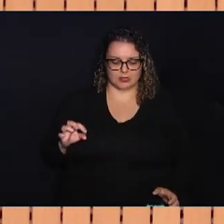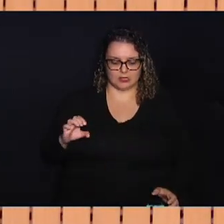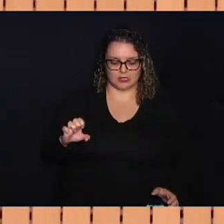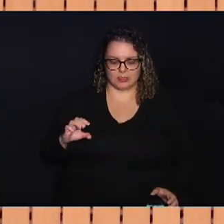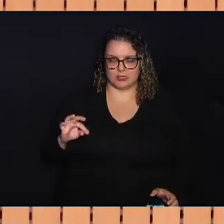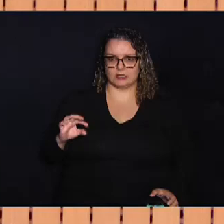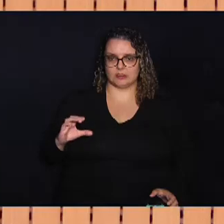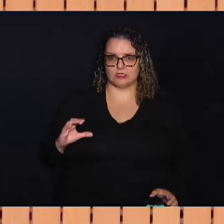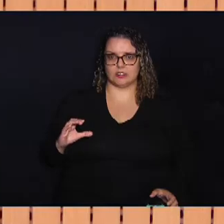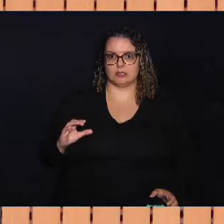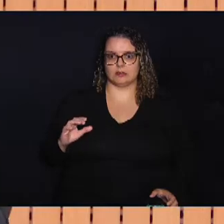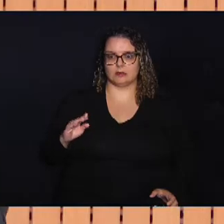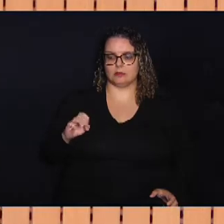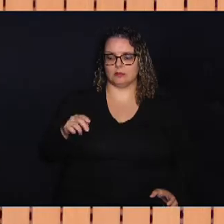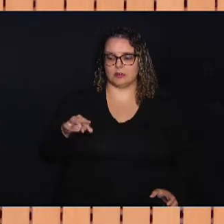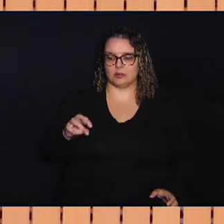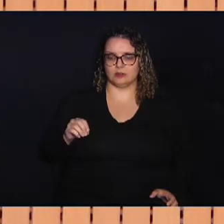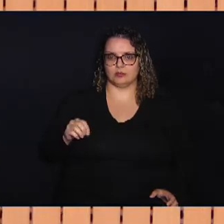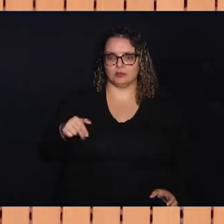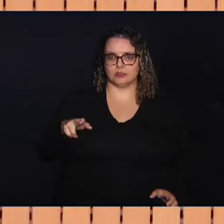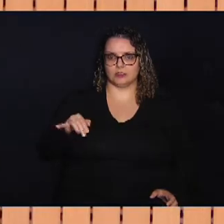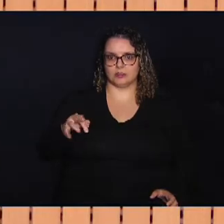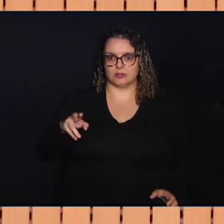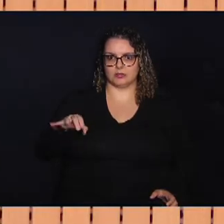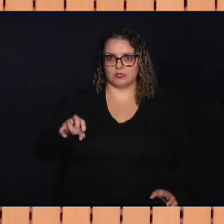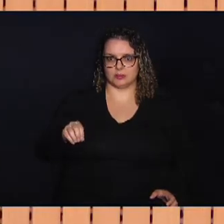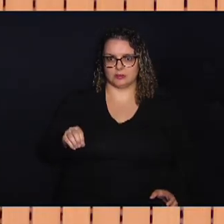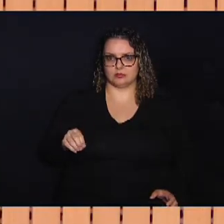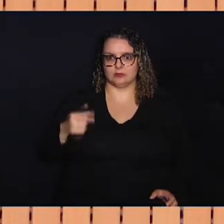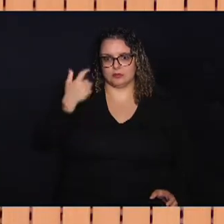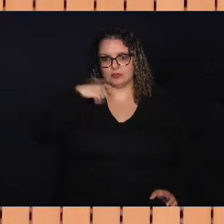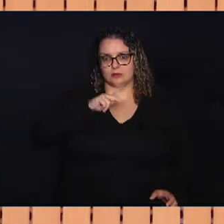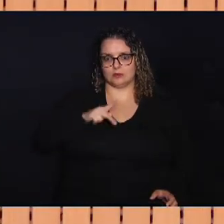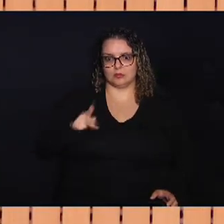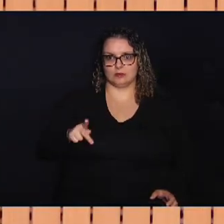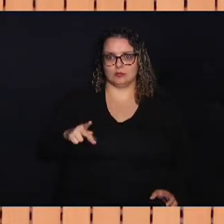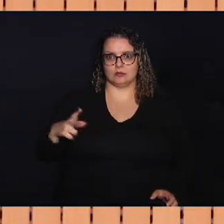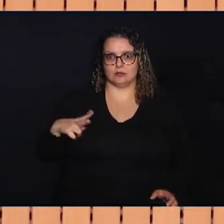sou professor, em particular da Lei